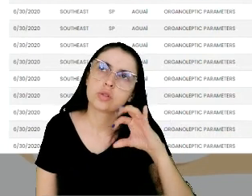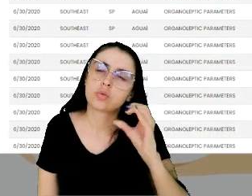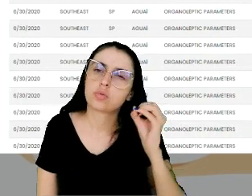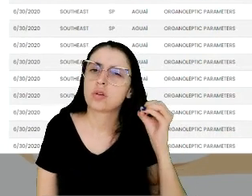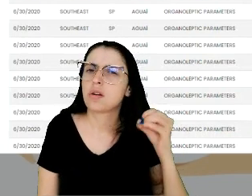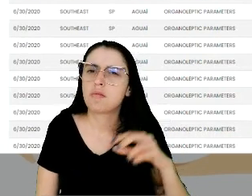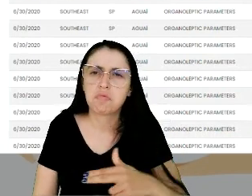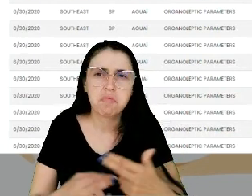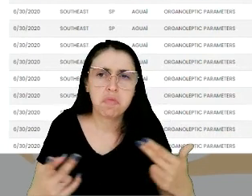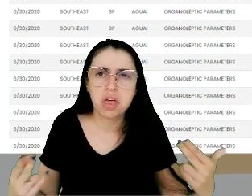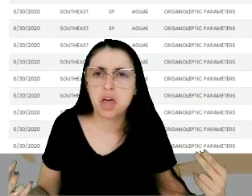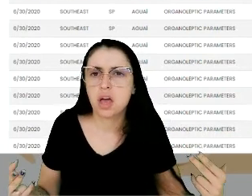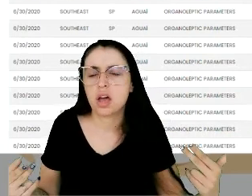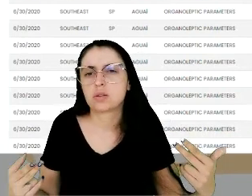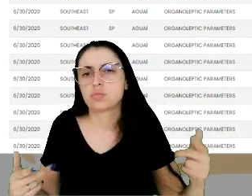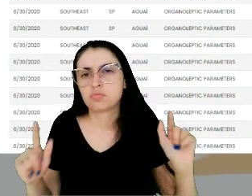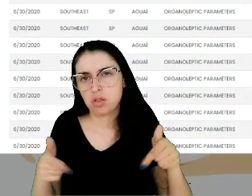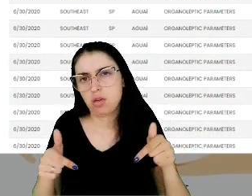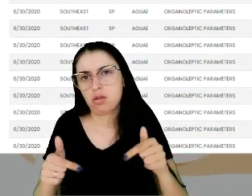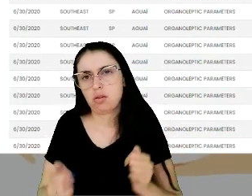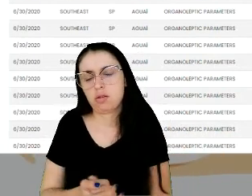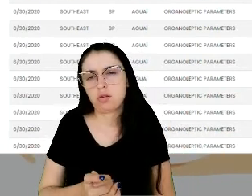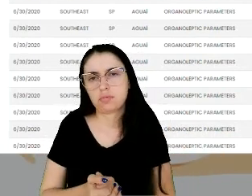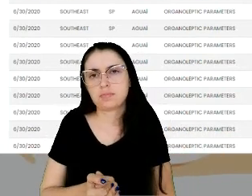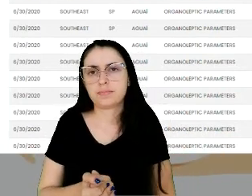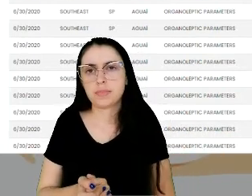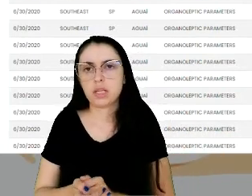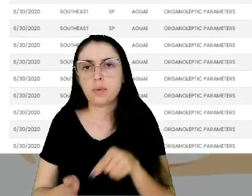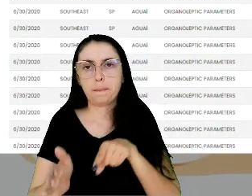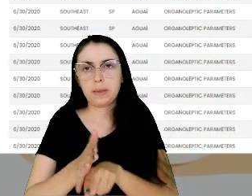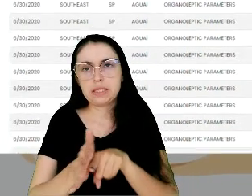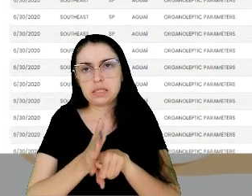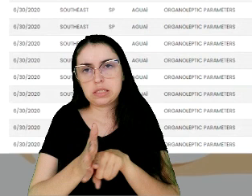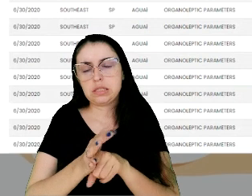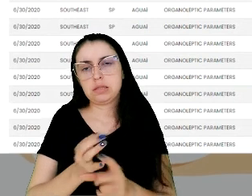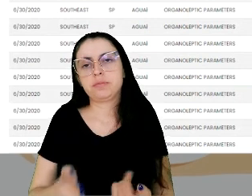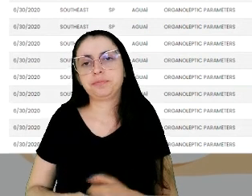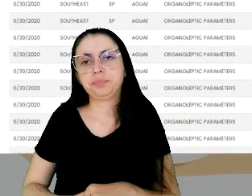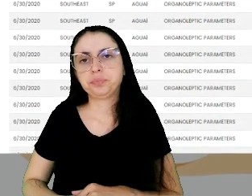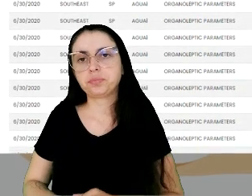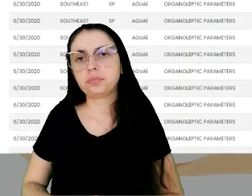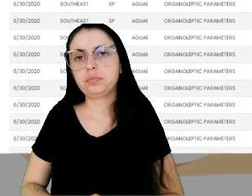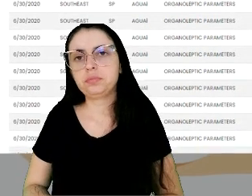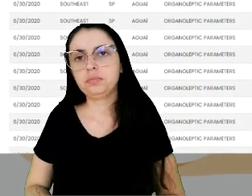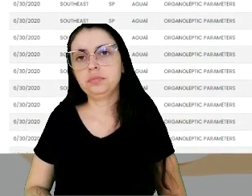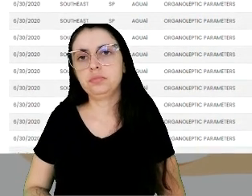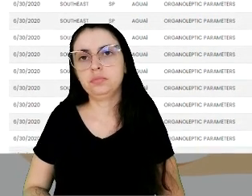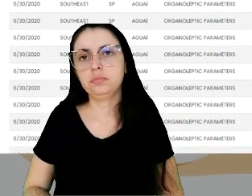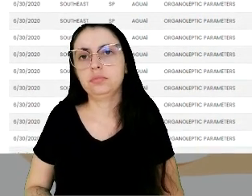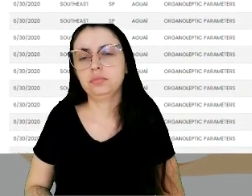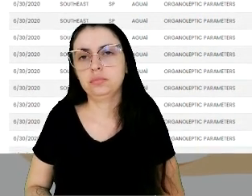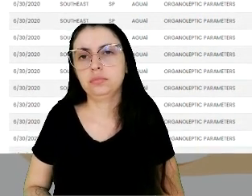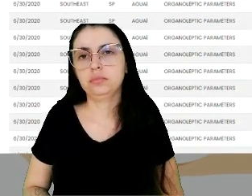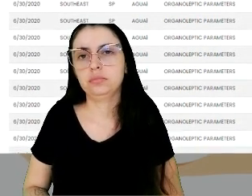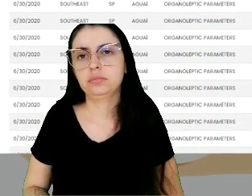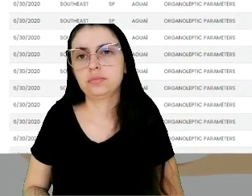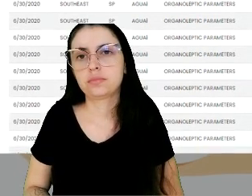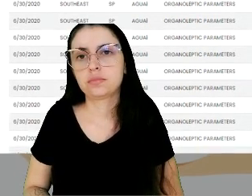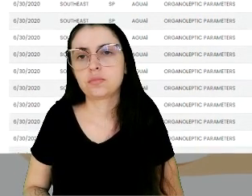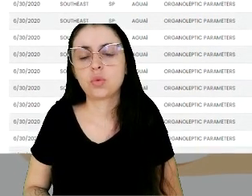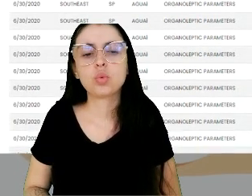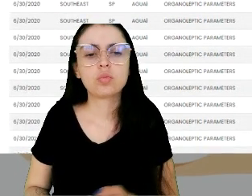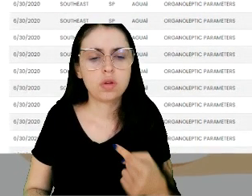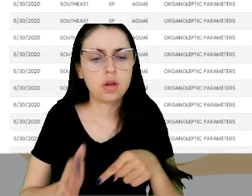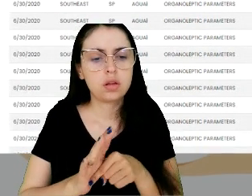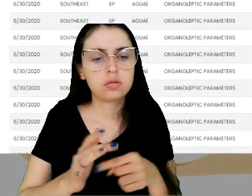organolépticos, produtos secundários de desinfecção, radioatividade, substâncias inorgânicas, enfim, tá? Então, quando eu